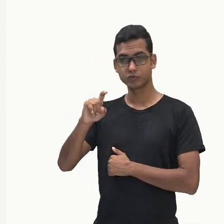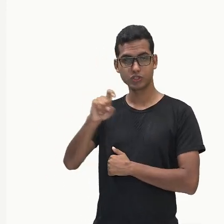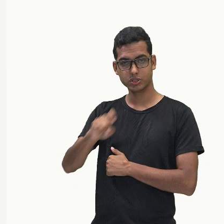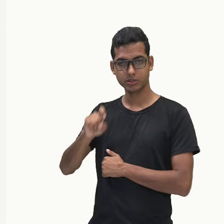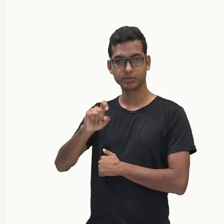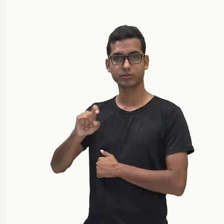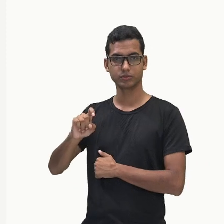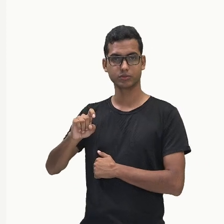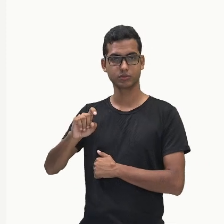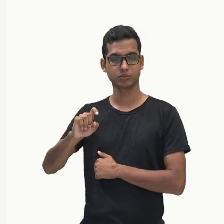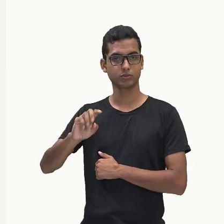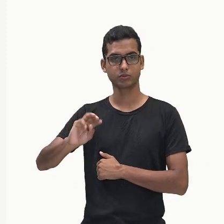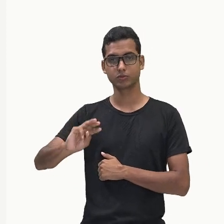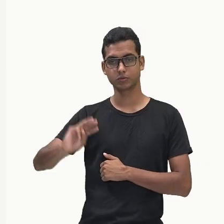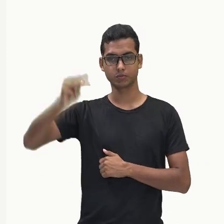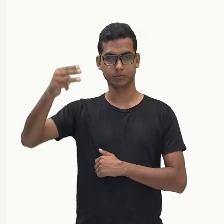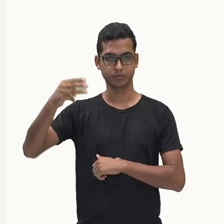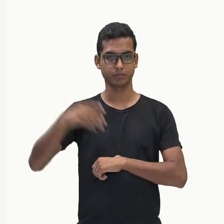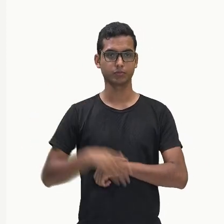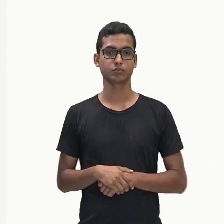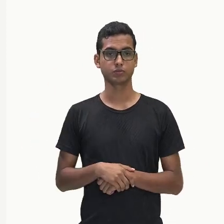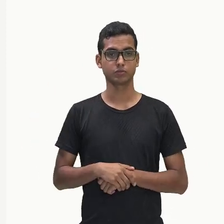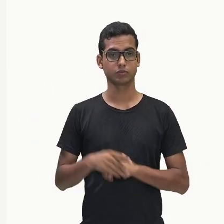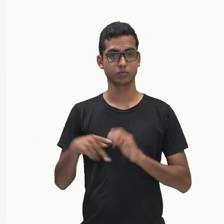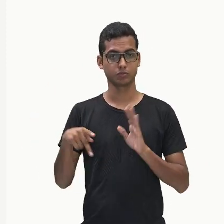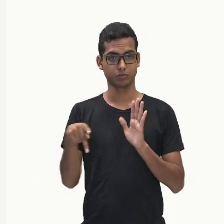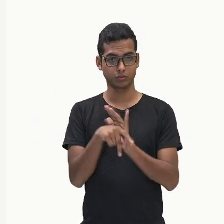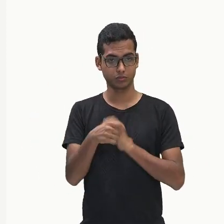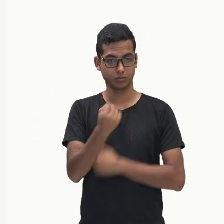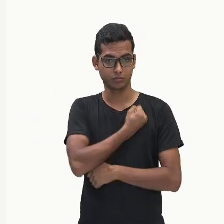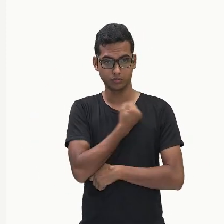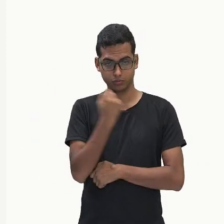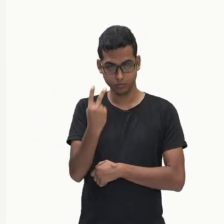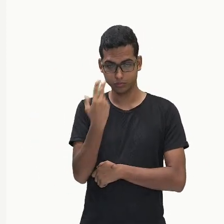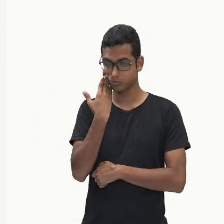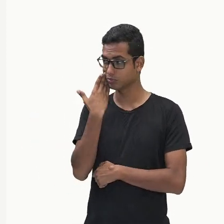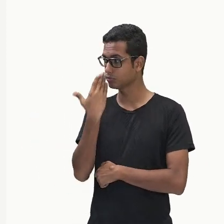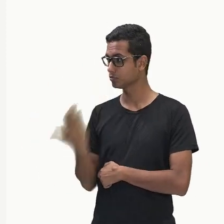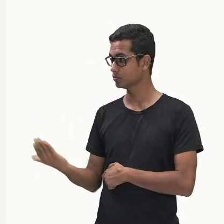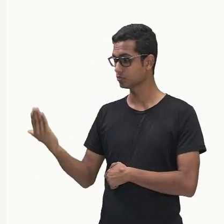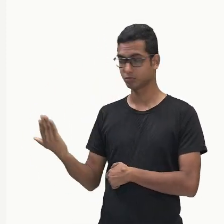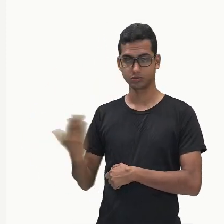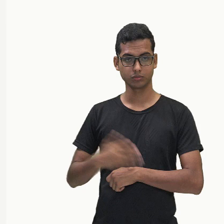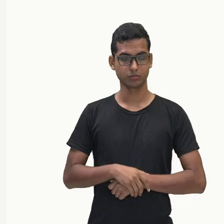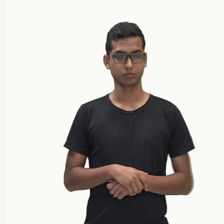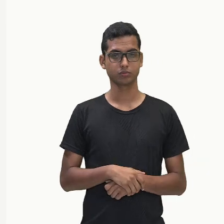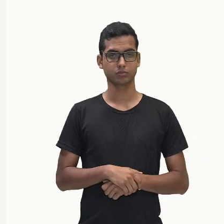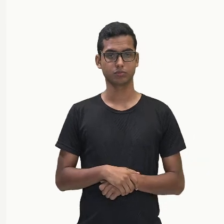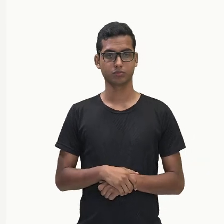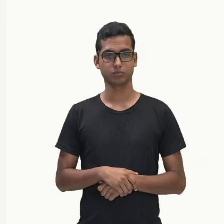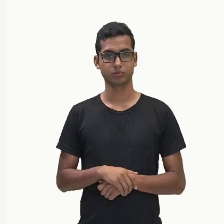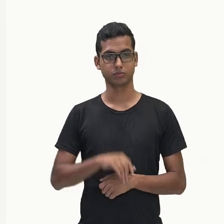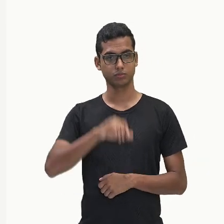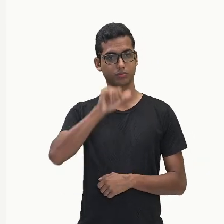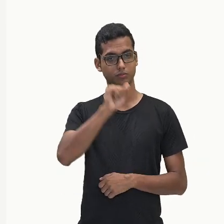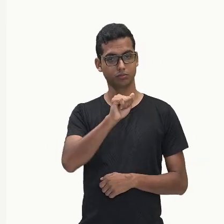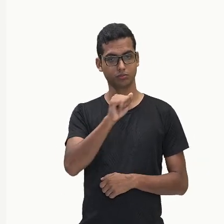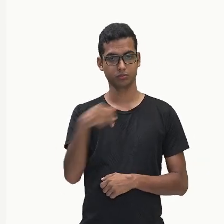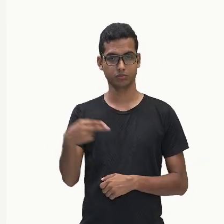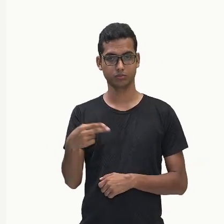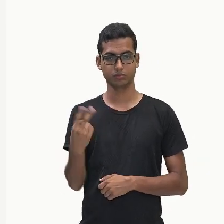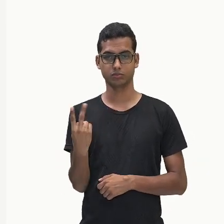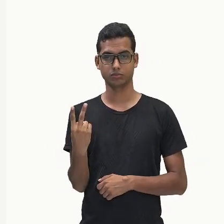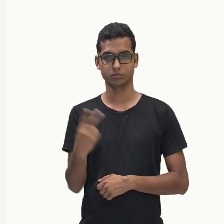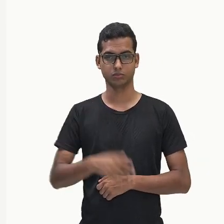está acompanhando o x ao cubo é o 2. Então, a igual a 2. Quem